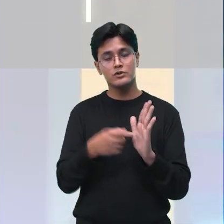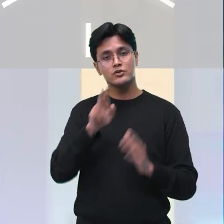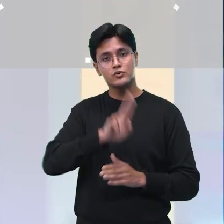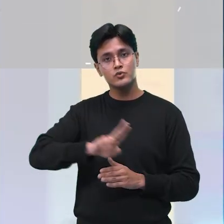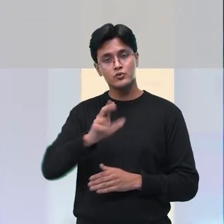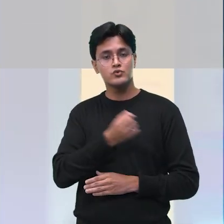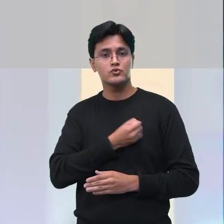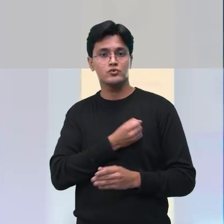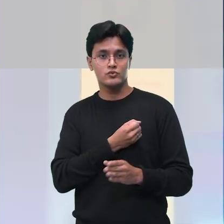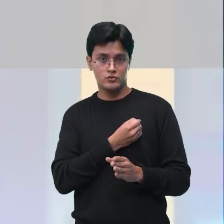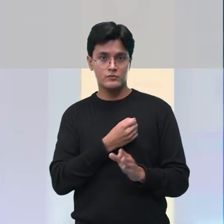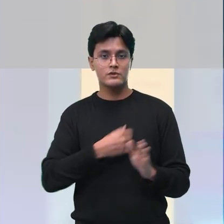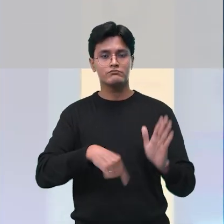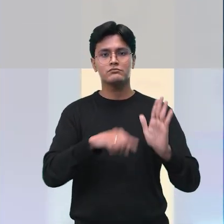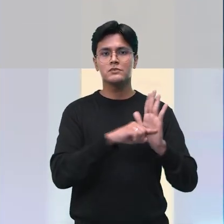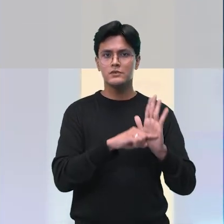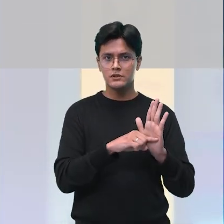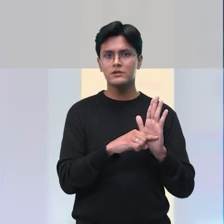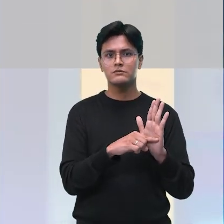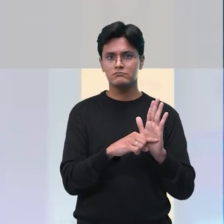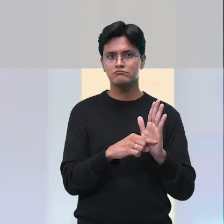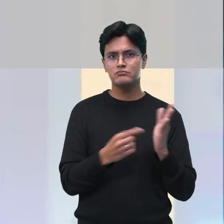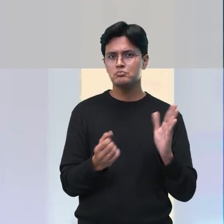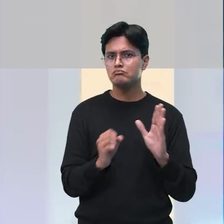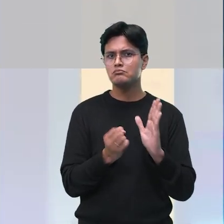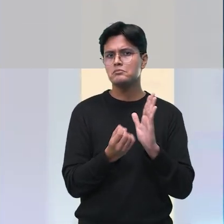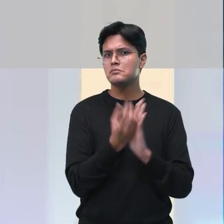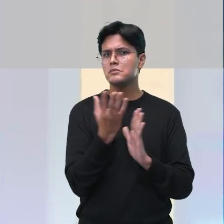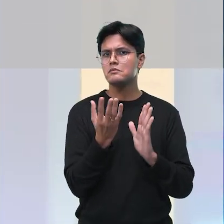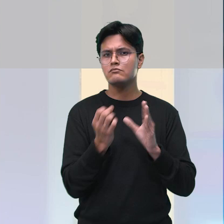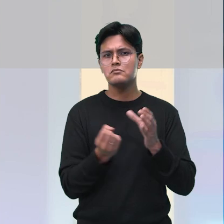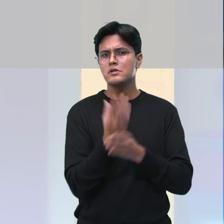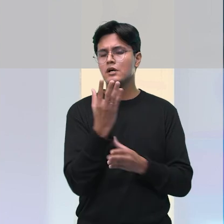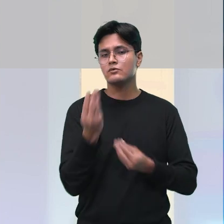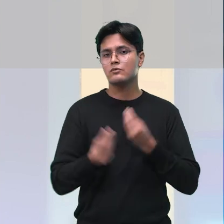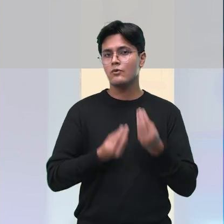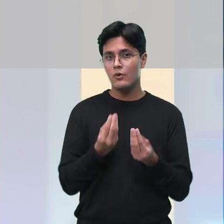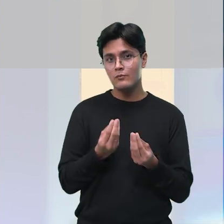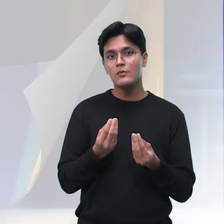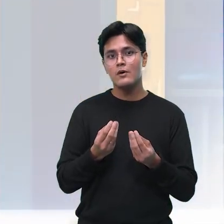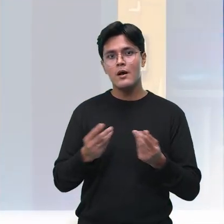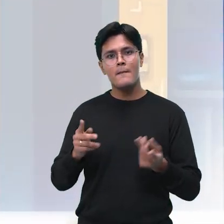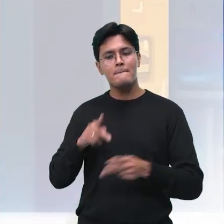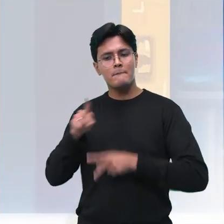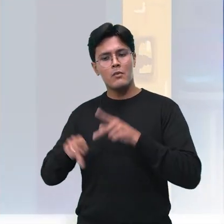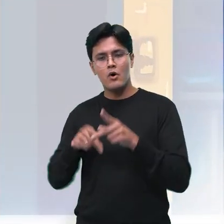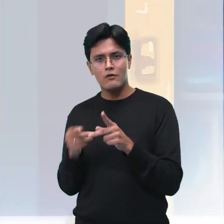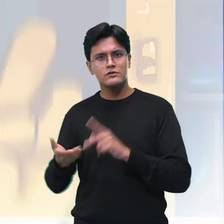números negativos foi desenvolvido por várias civilizações antigas.